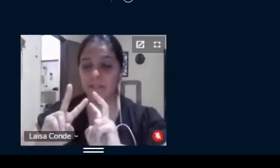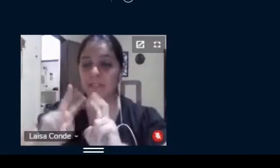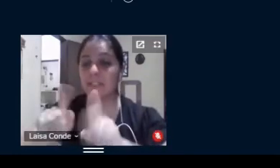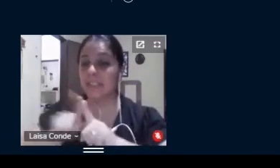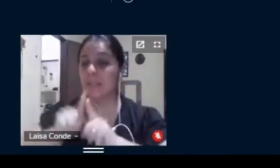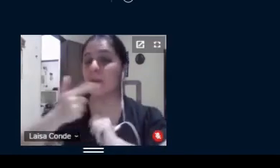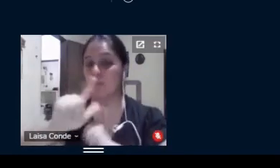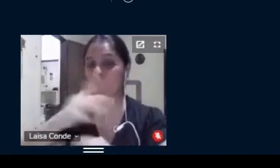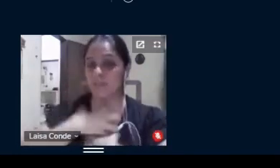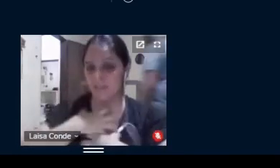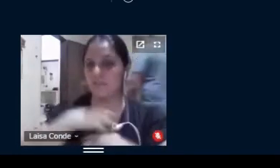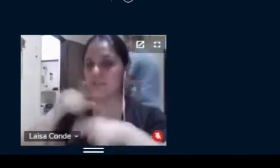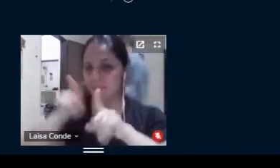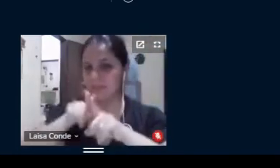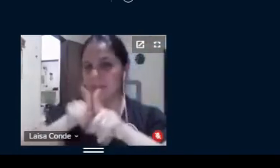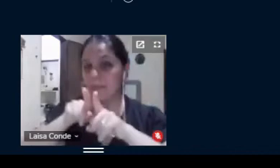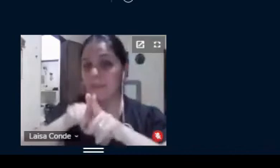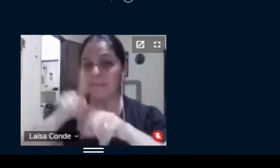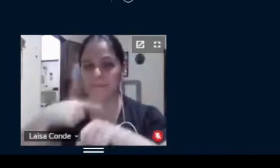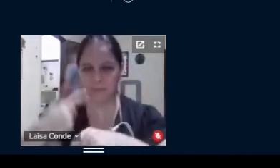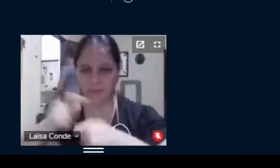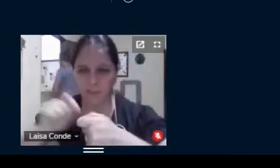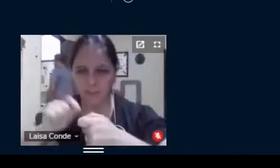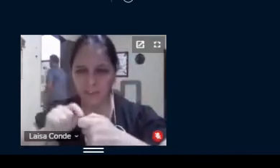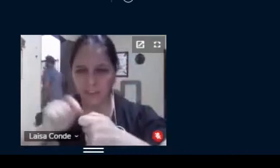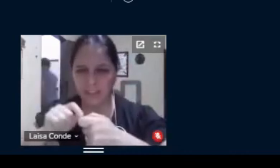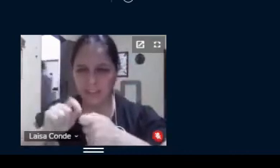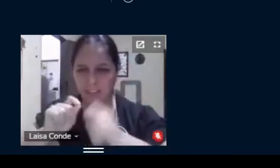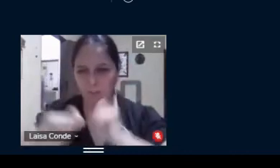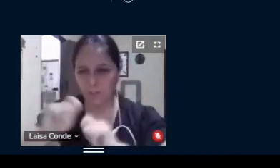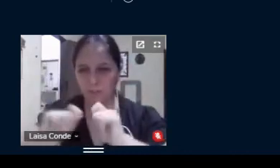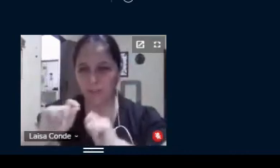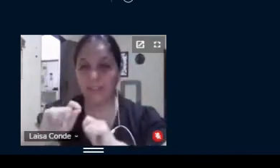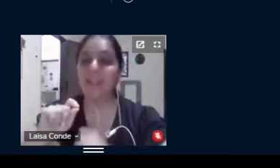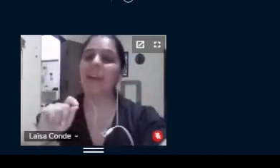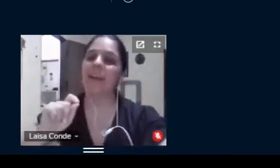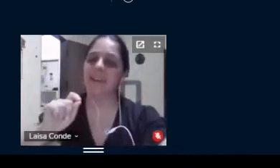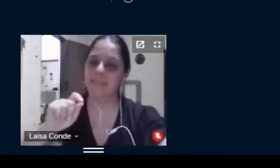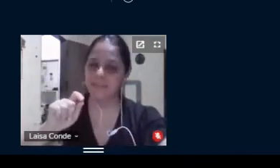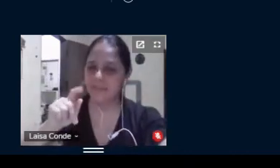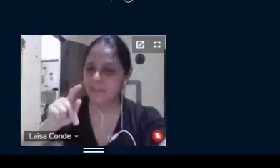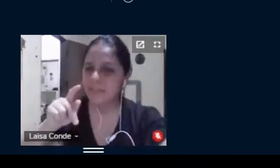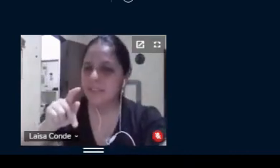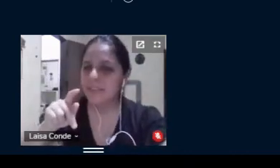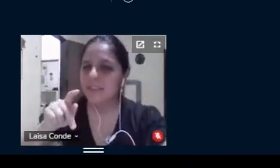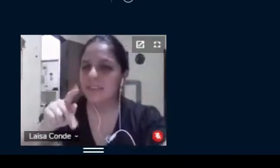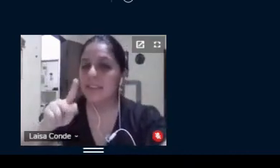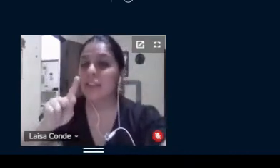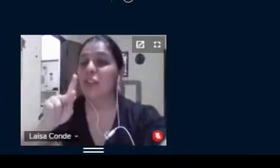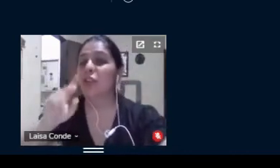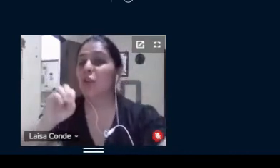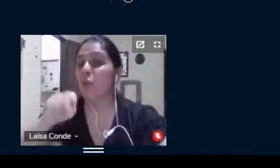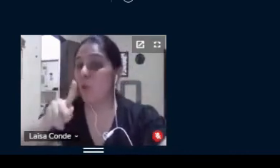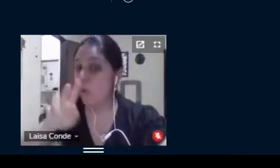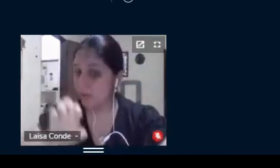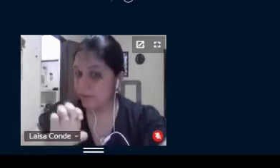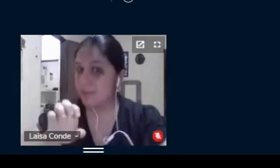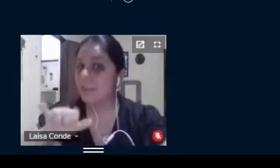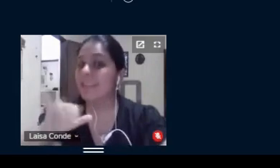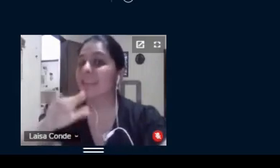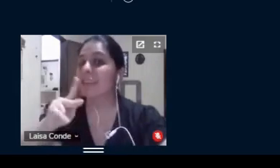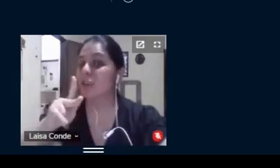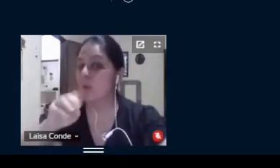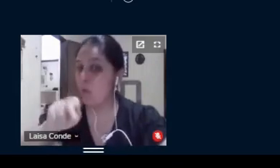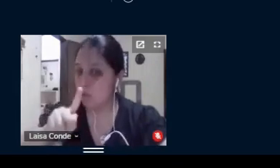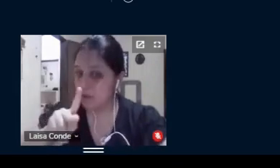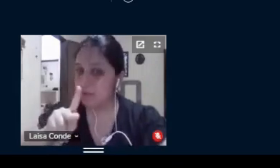também. Quando a gente está fazendo com o yoke, tá? Aí a gente tem que ficar girando